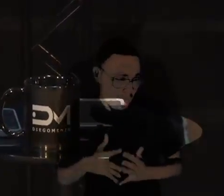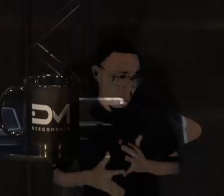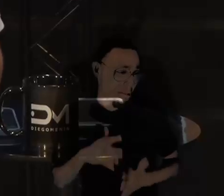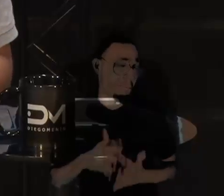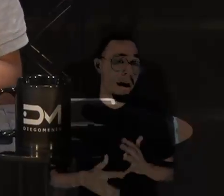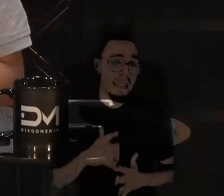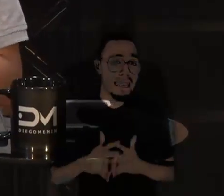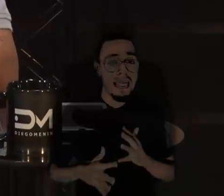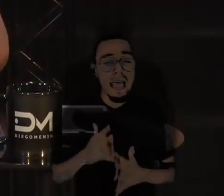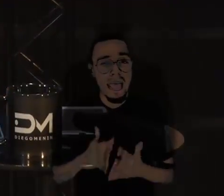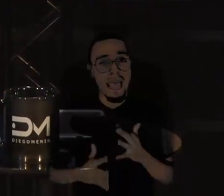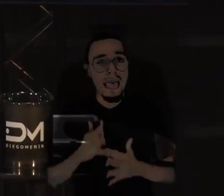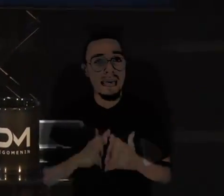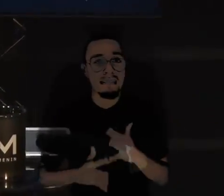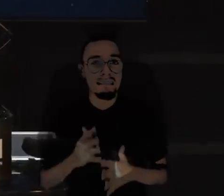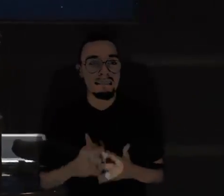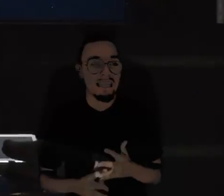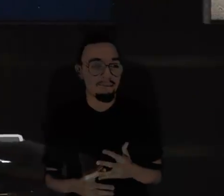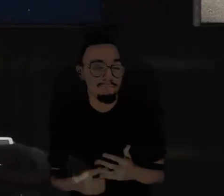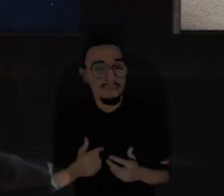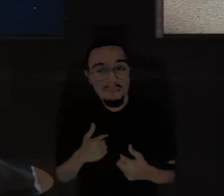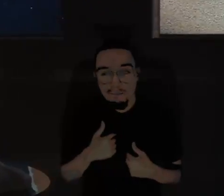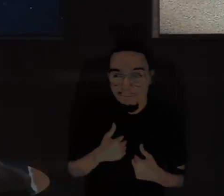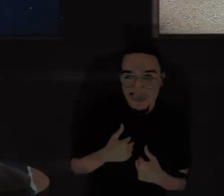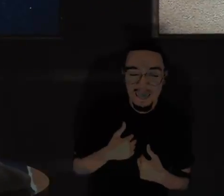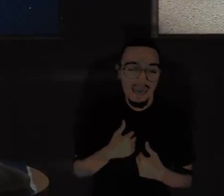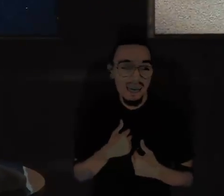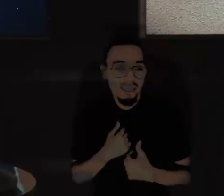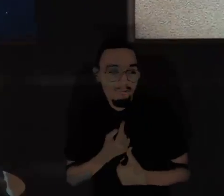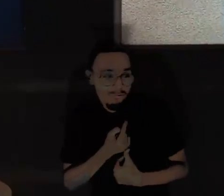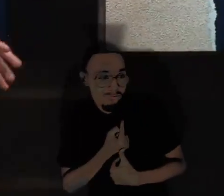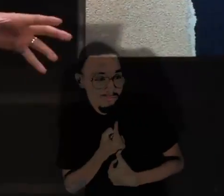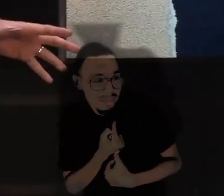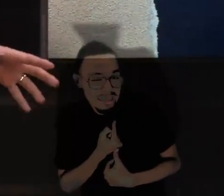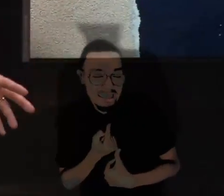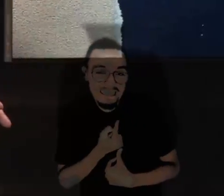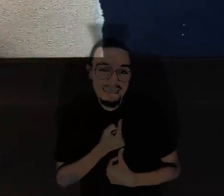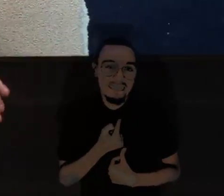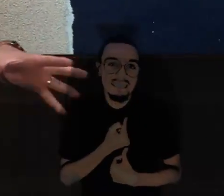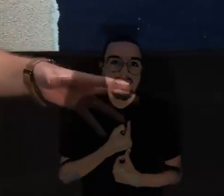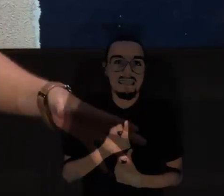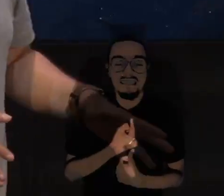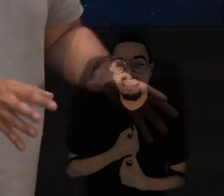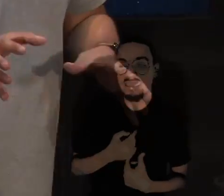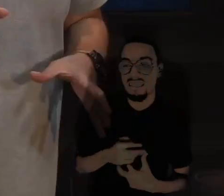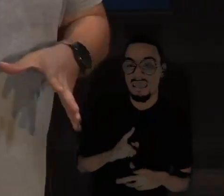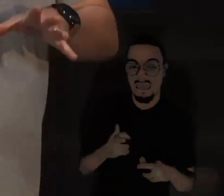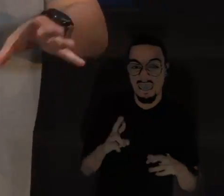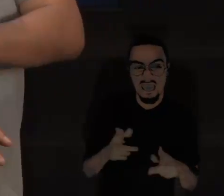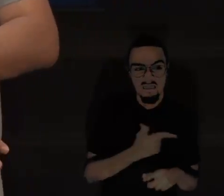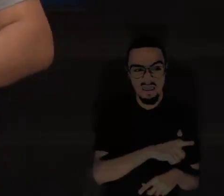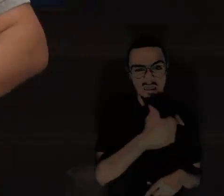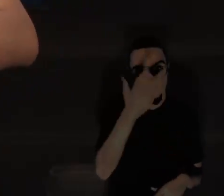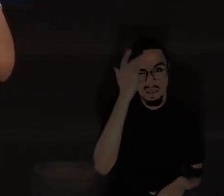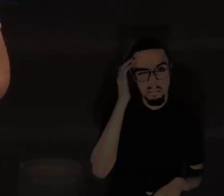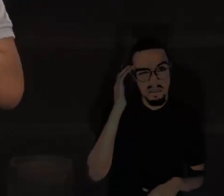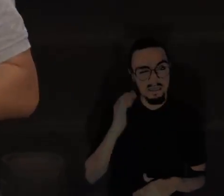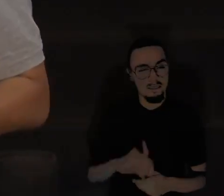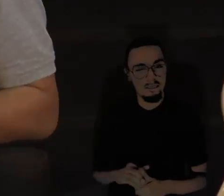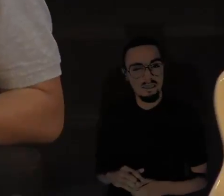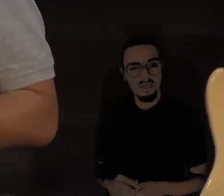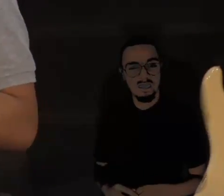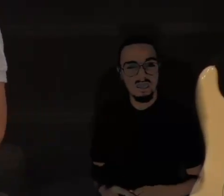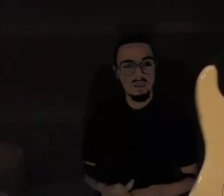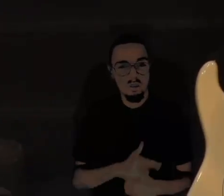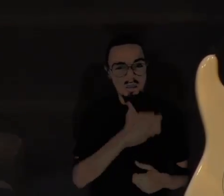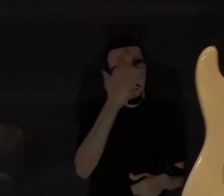nos outdoors, nos comerciais de TV. São essas pessoas que não estão muito no comercial da margarina Doriana. É gente que passa